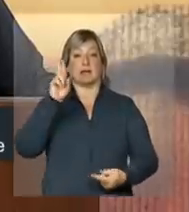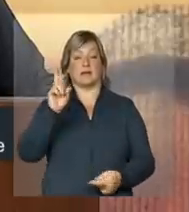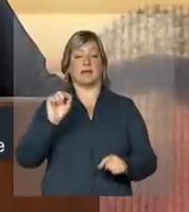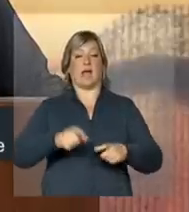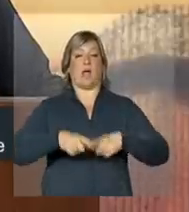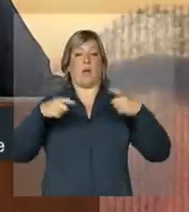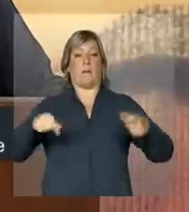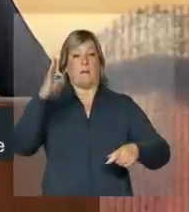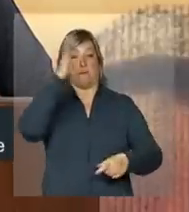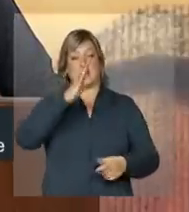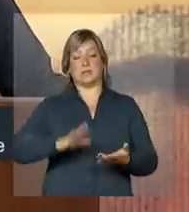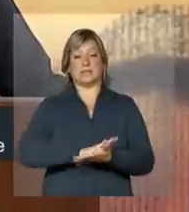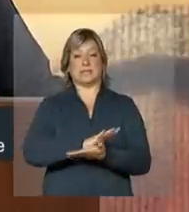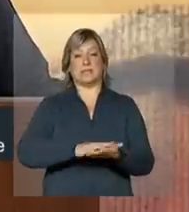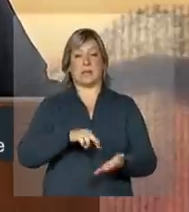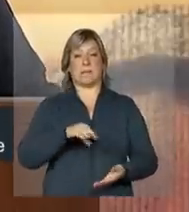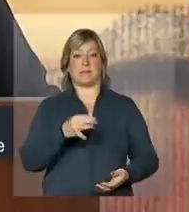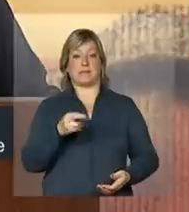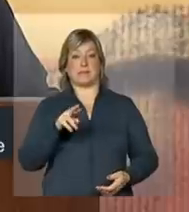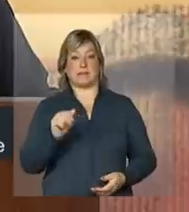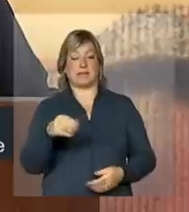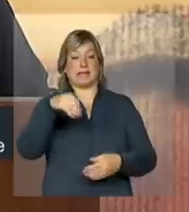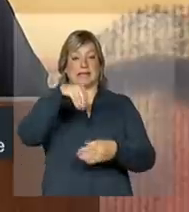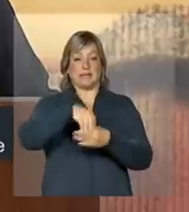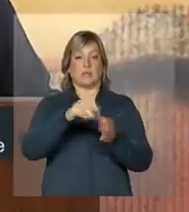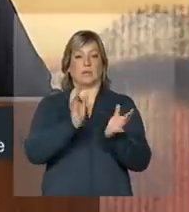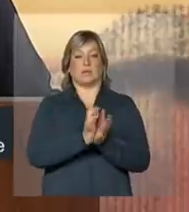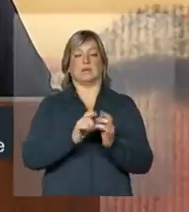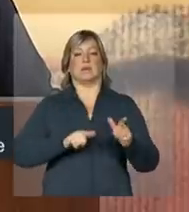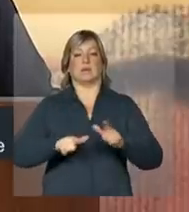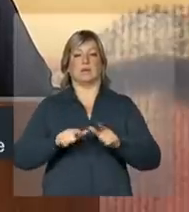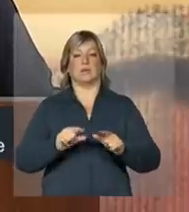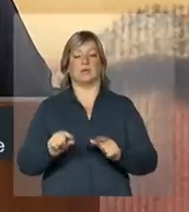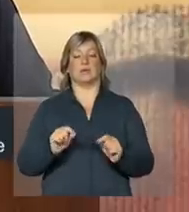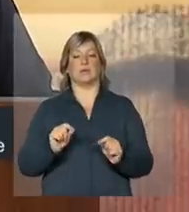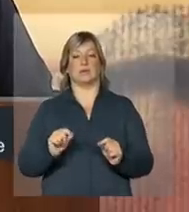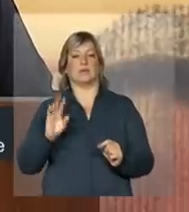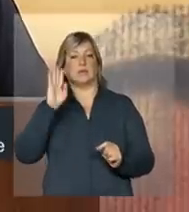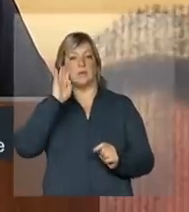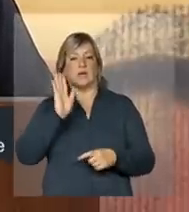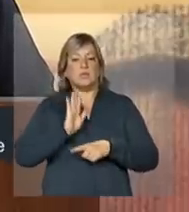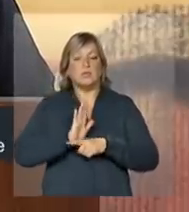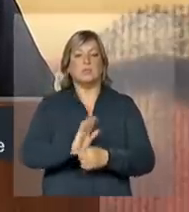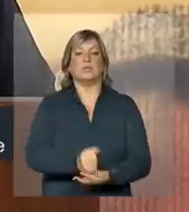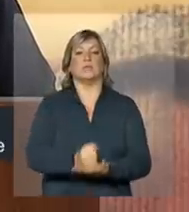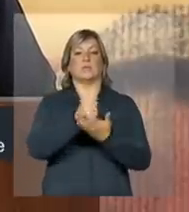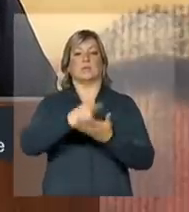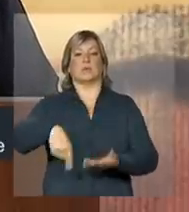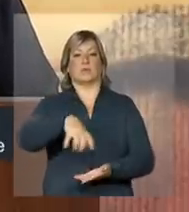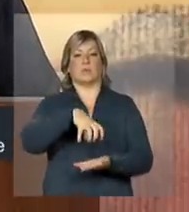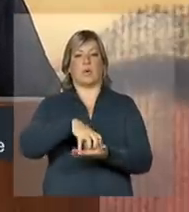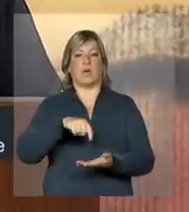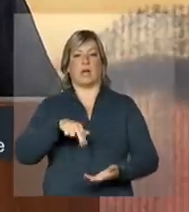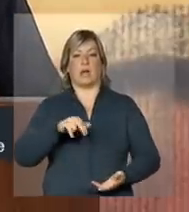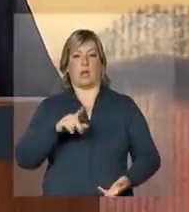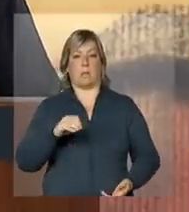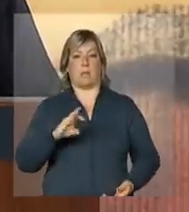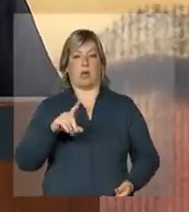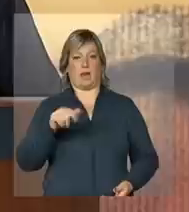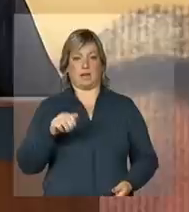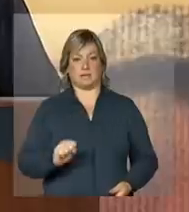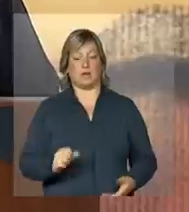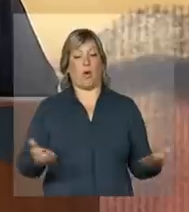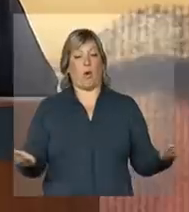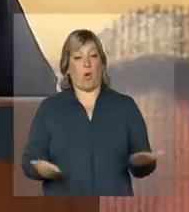Brasil sem miséria dentro das ações voltadas para Comunidades Quilombolas eh nós